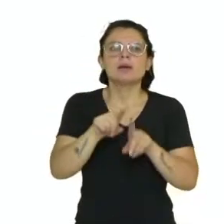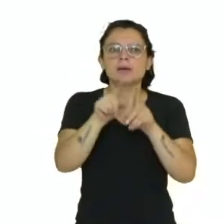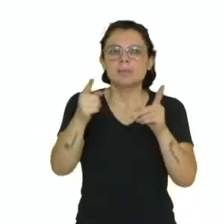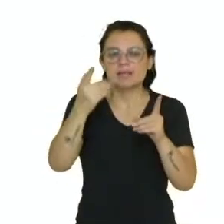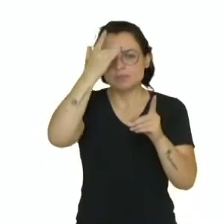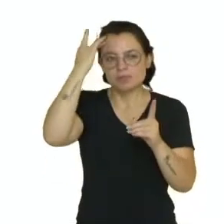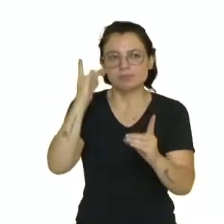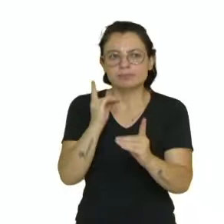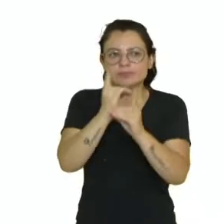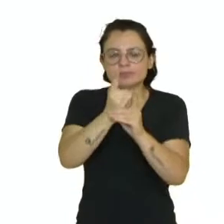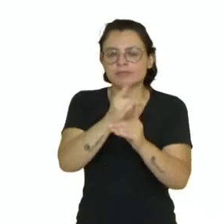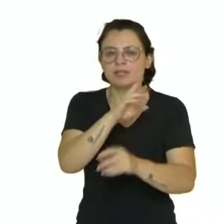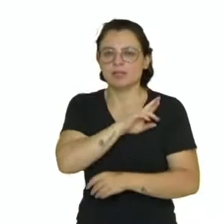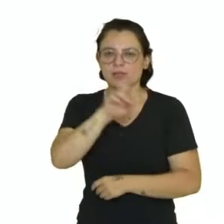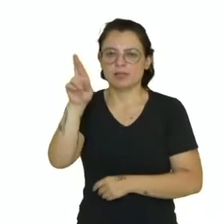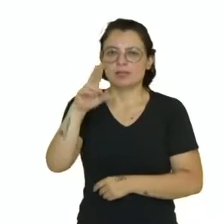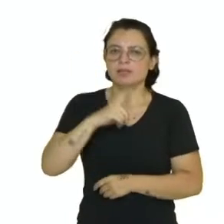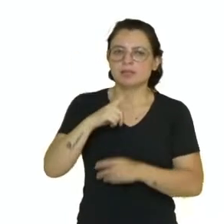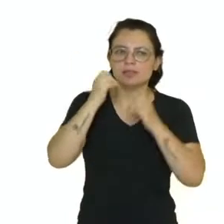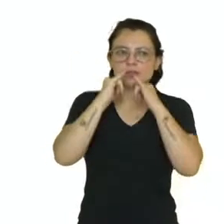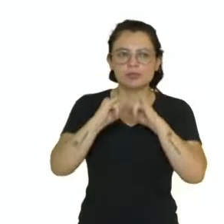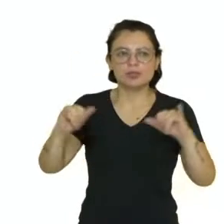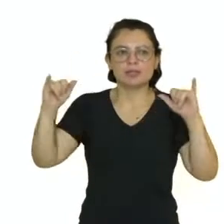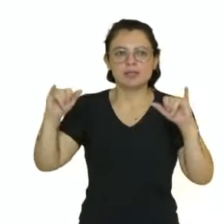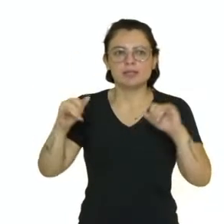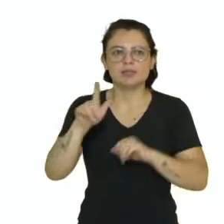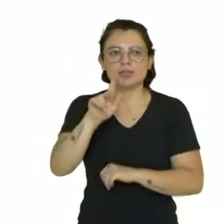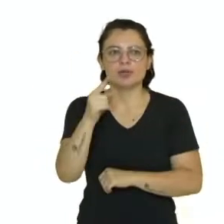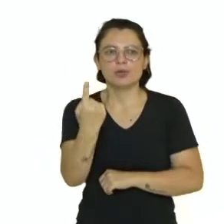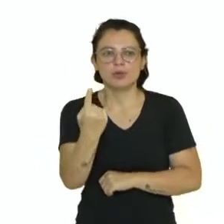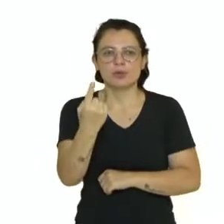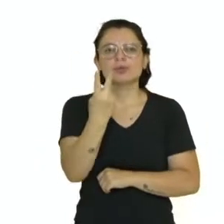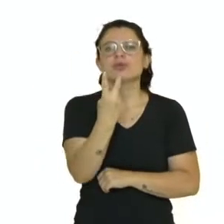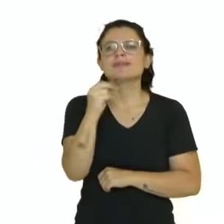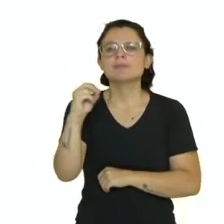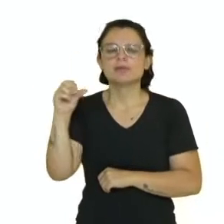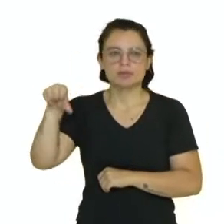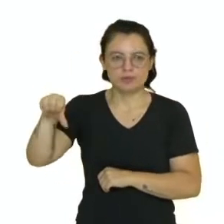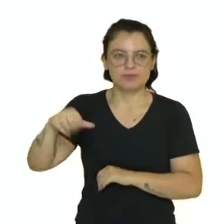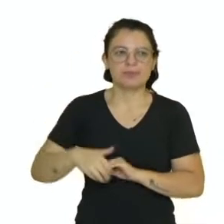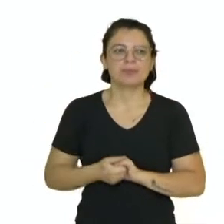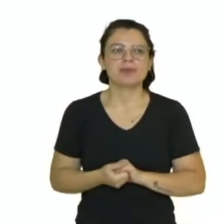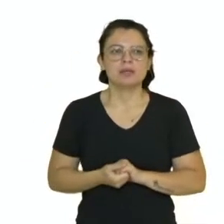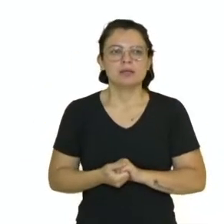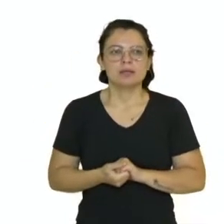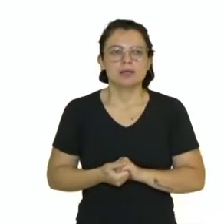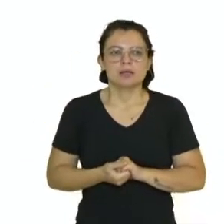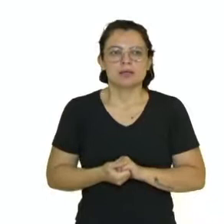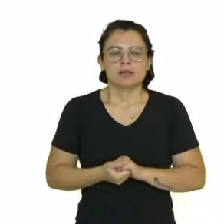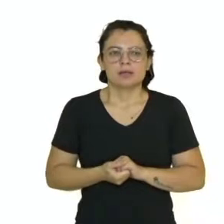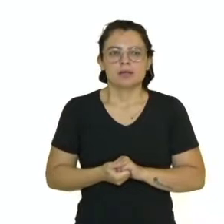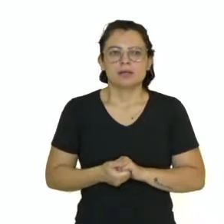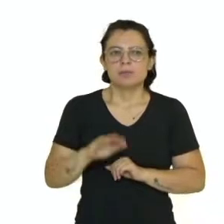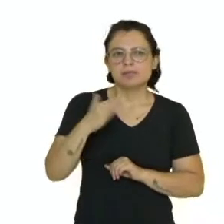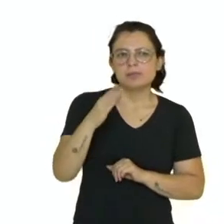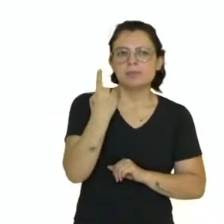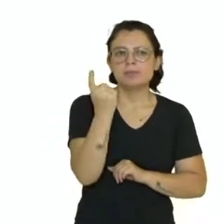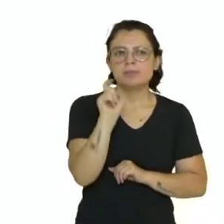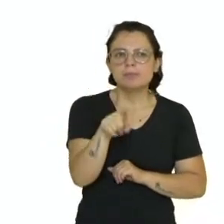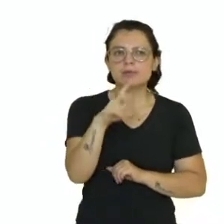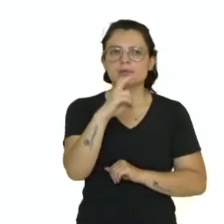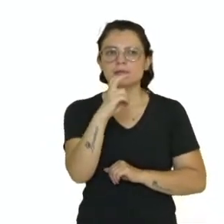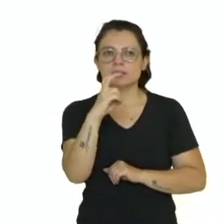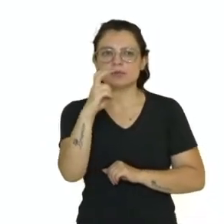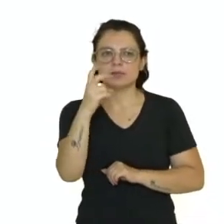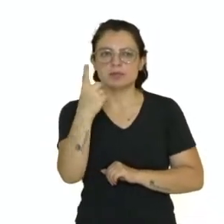do G1 em 2009, tá? Em torno de 1519, os espanhóis conheceram o chocolate por